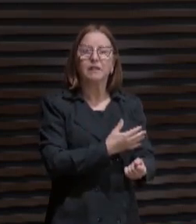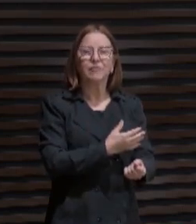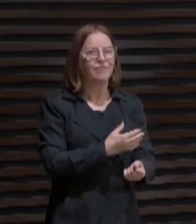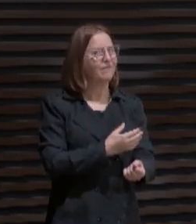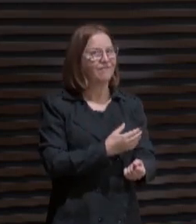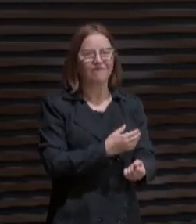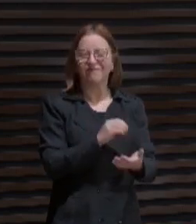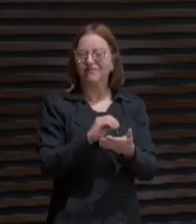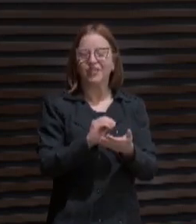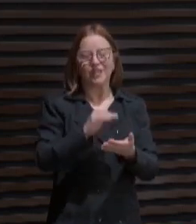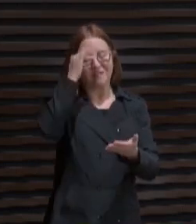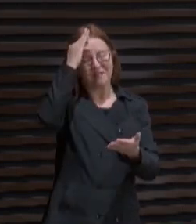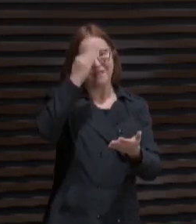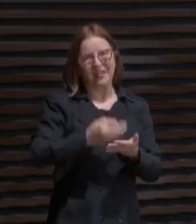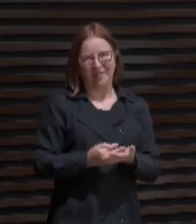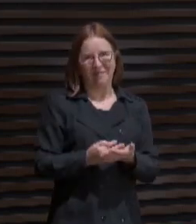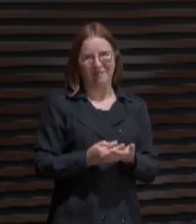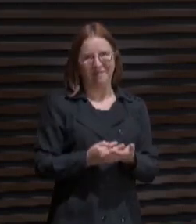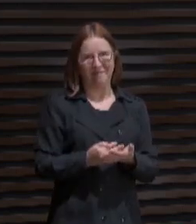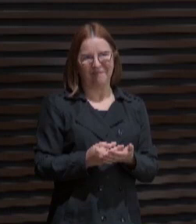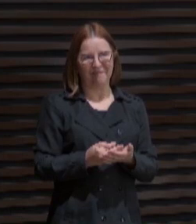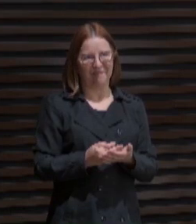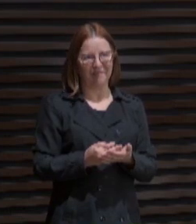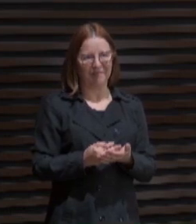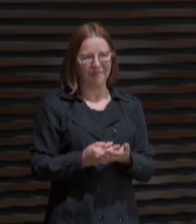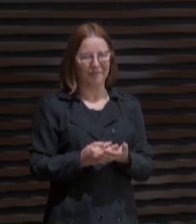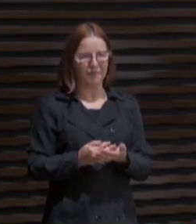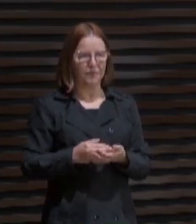Descrença, ausência de fé,